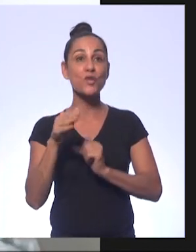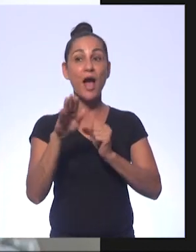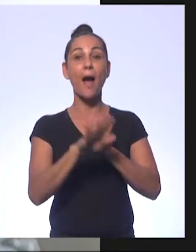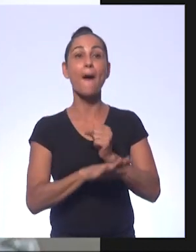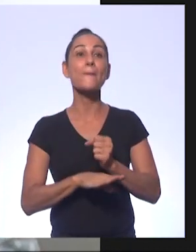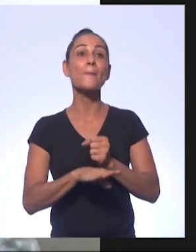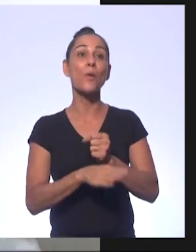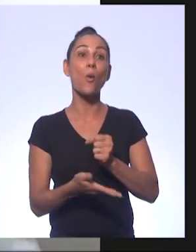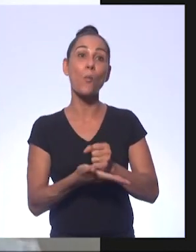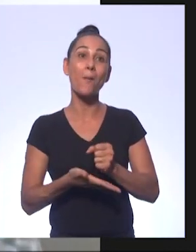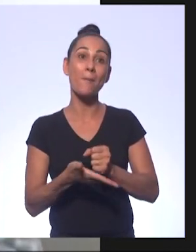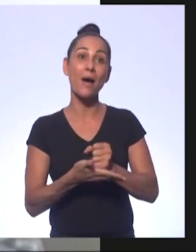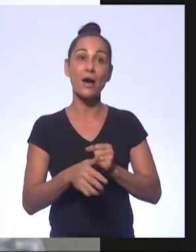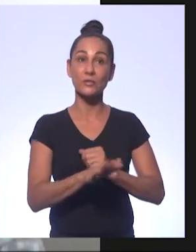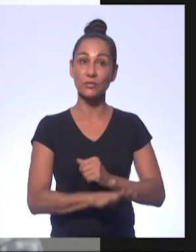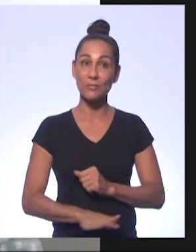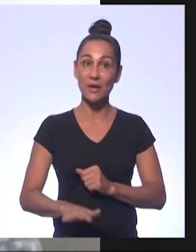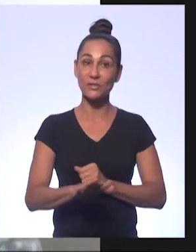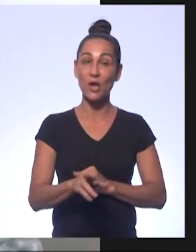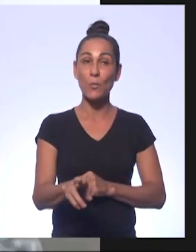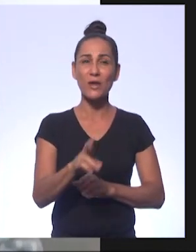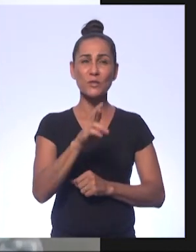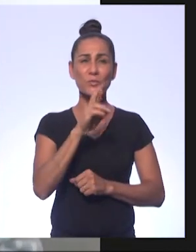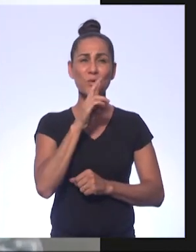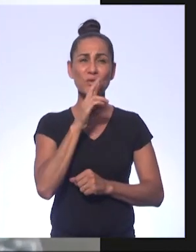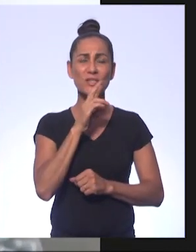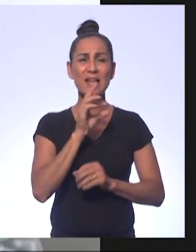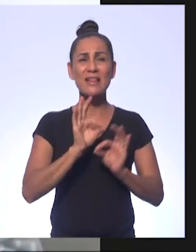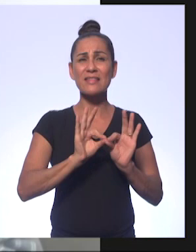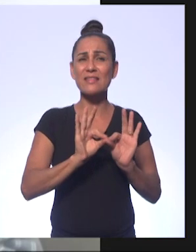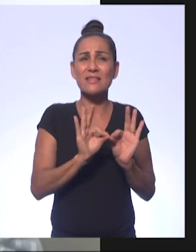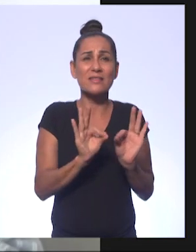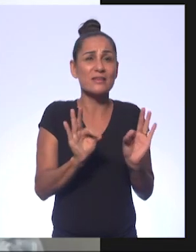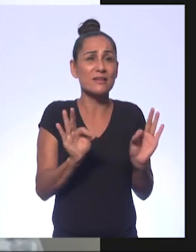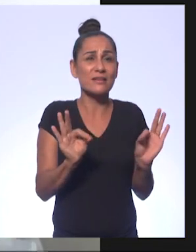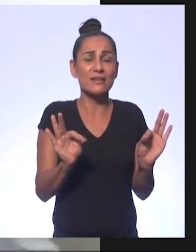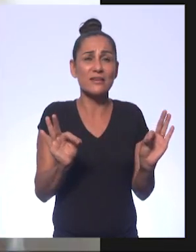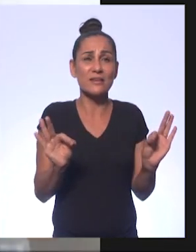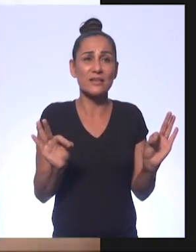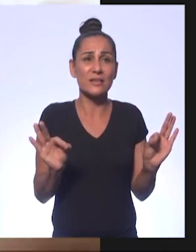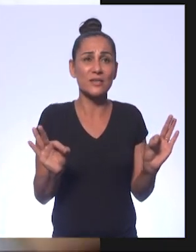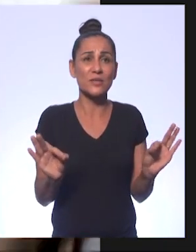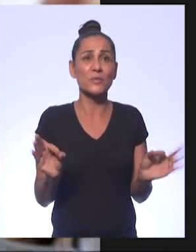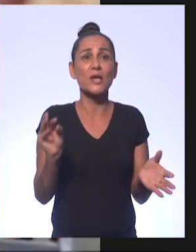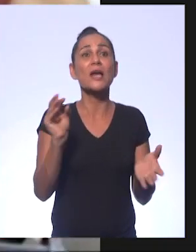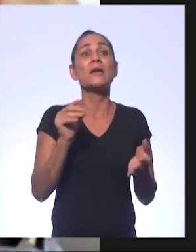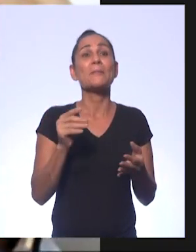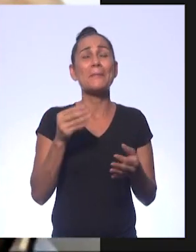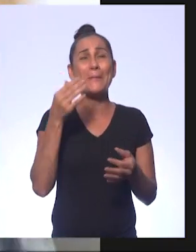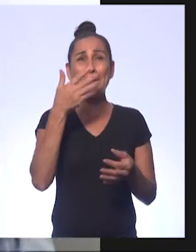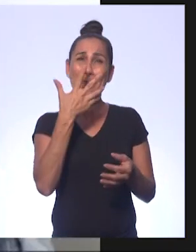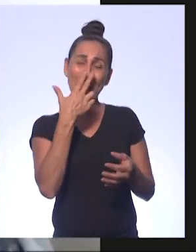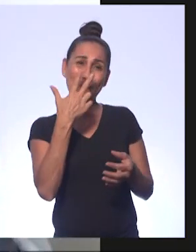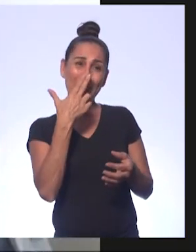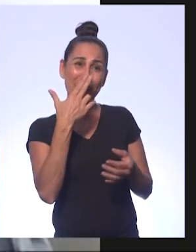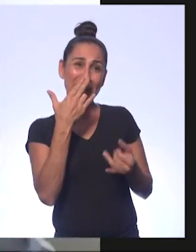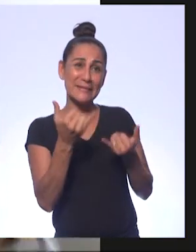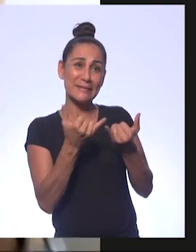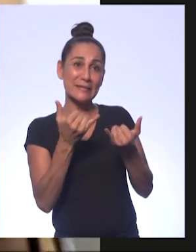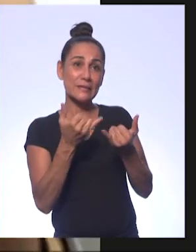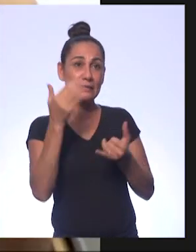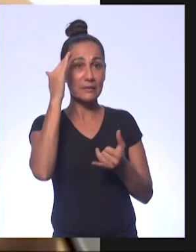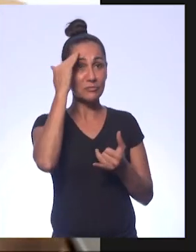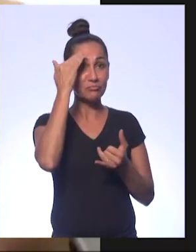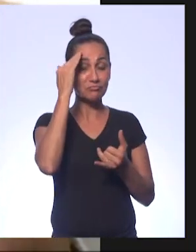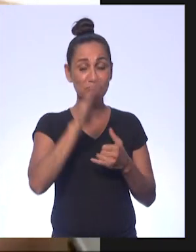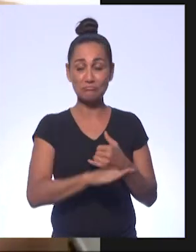uma resposta muito frágil, frequentemente, às vezes, denotando que a criança não entendeu. Nós estamos falando de